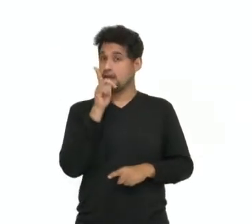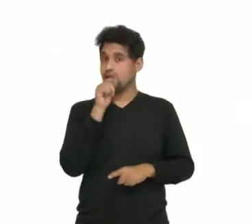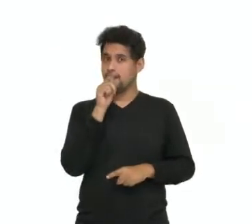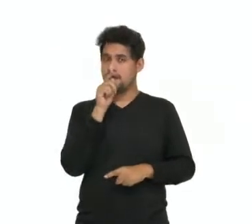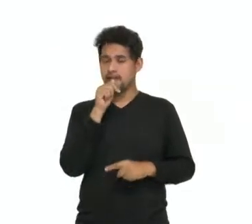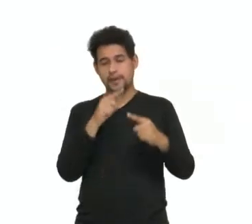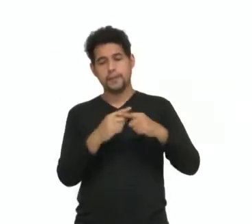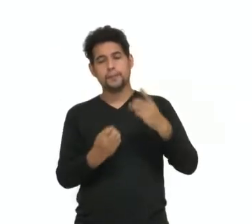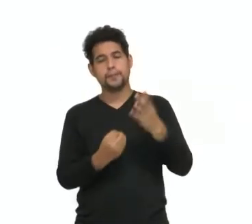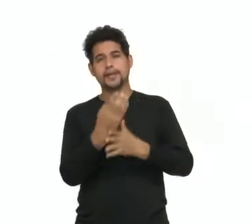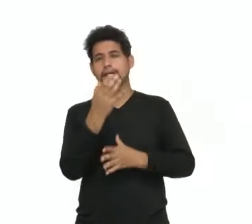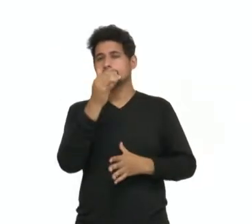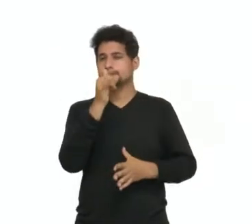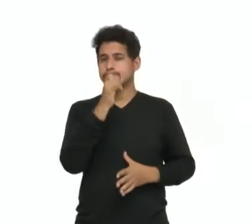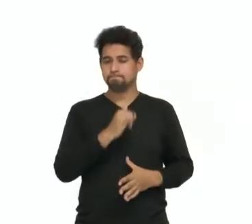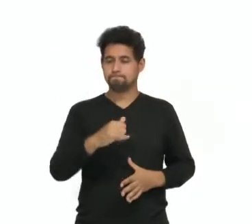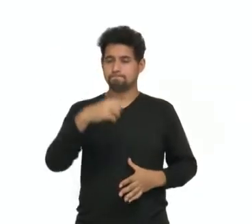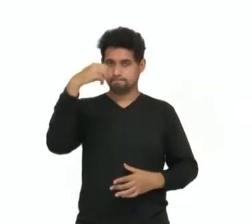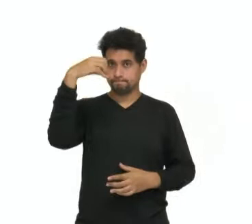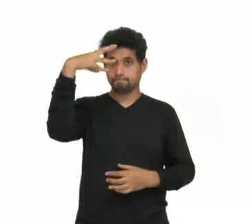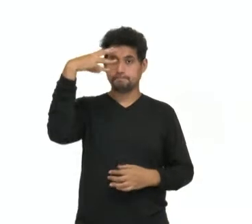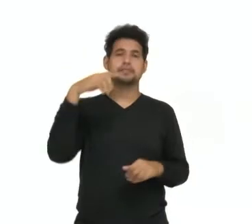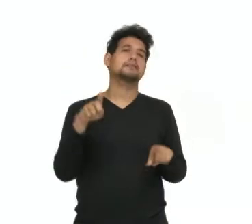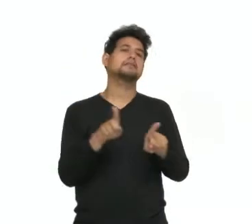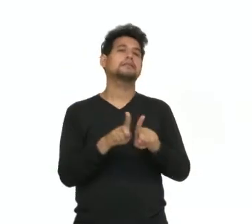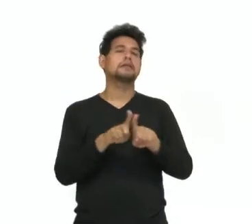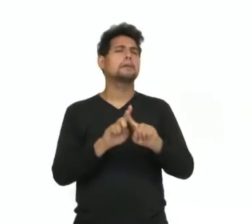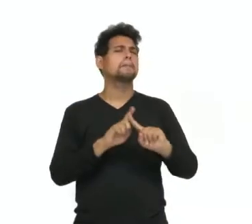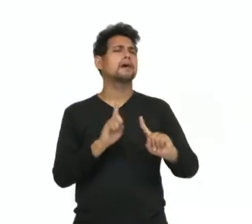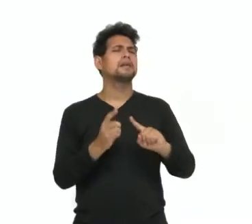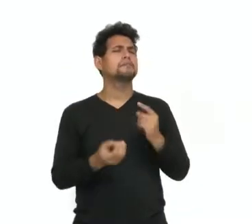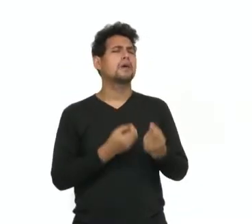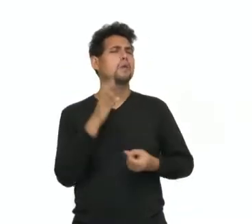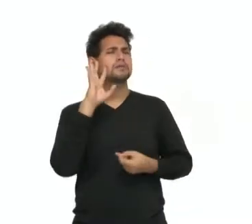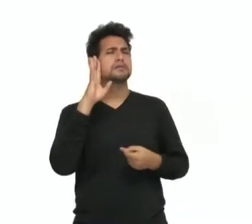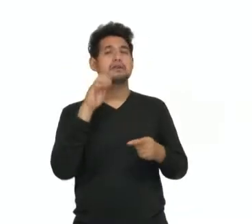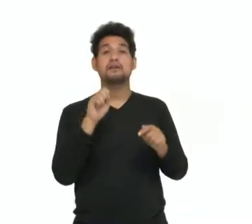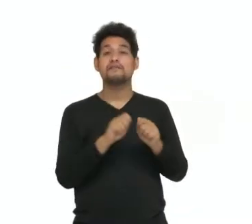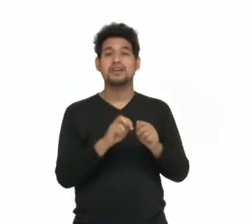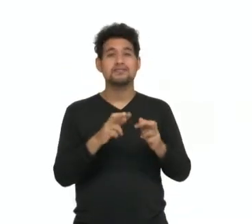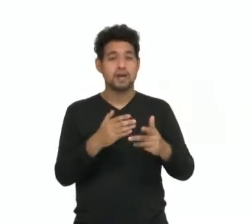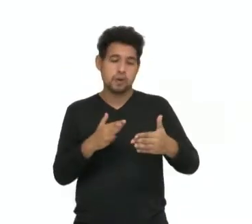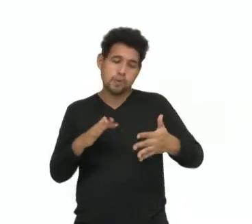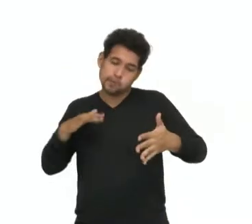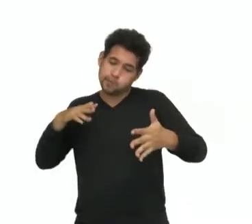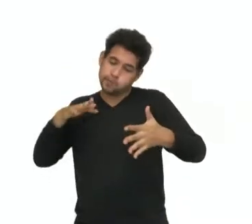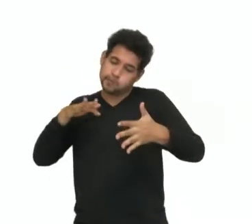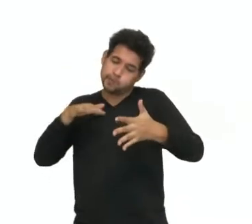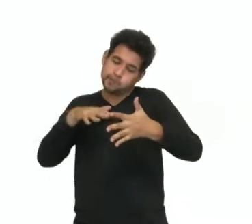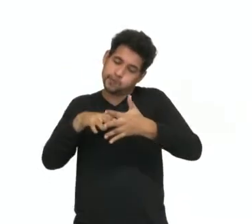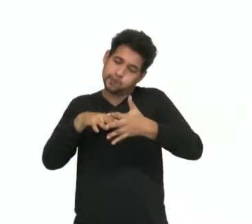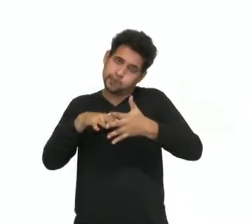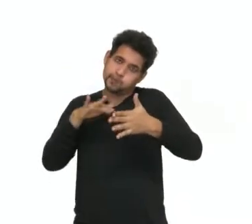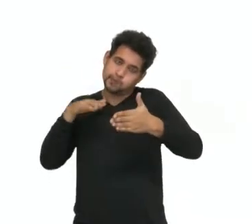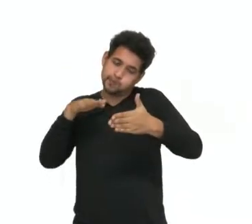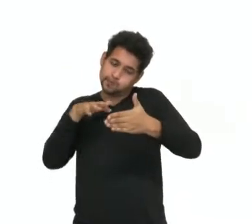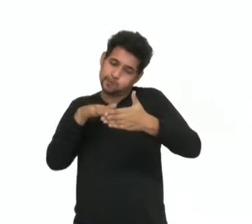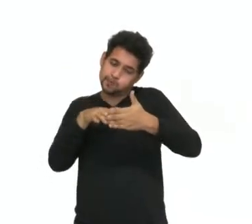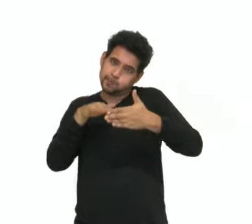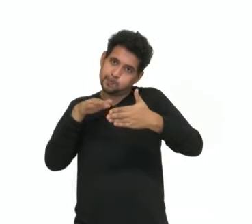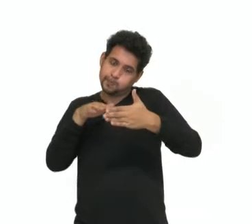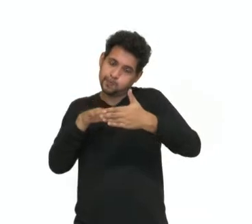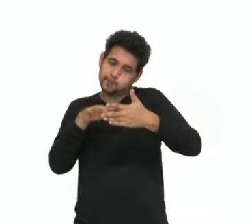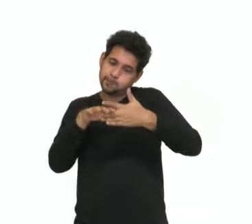para a produção de energia elétrica. E para que isso aconteça, são construídas barragens em rios, com o objetivo